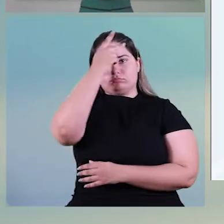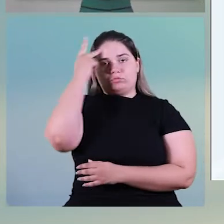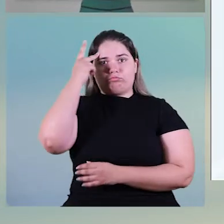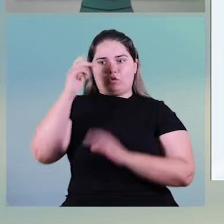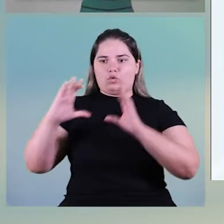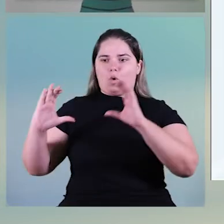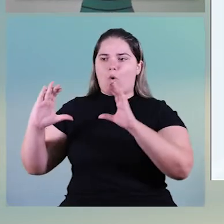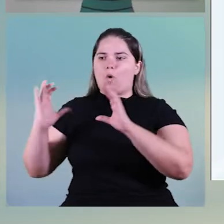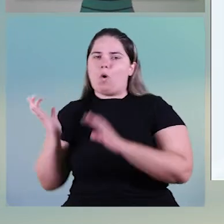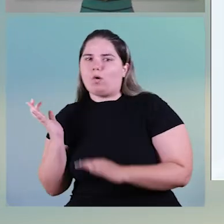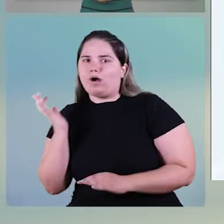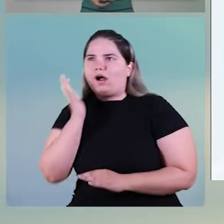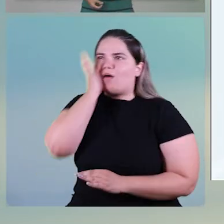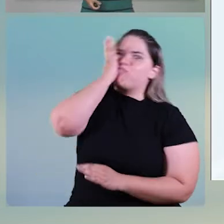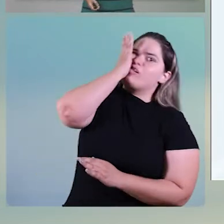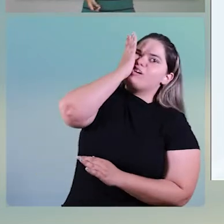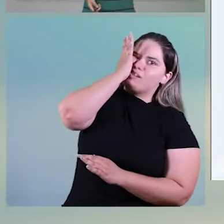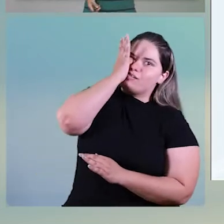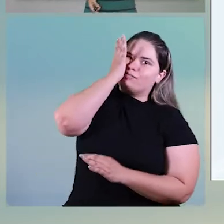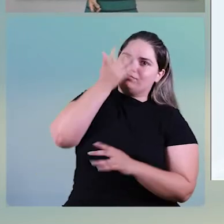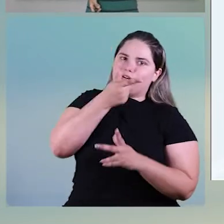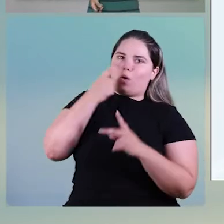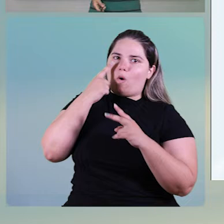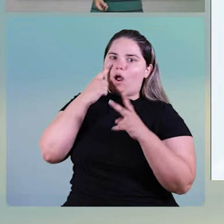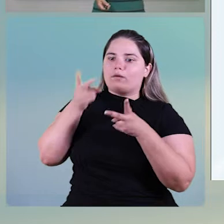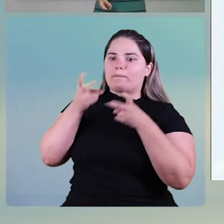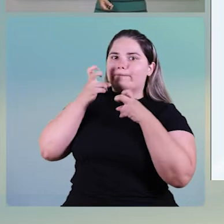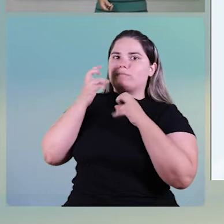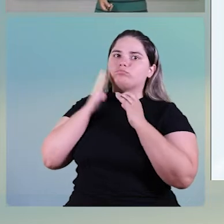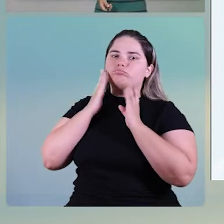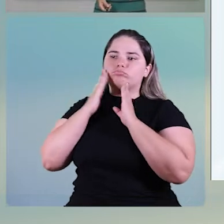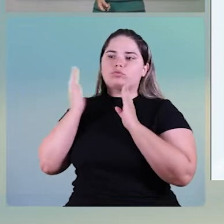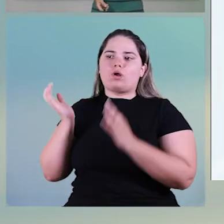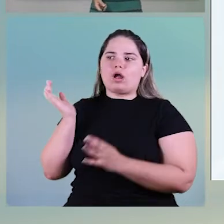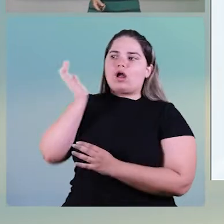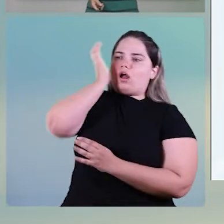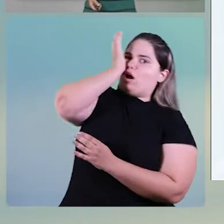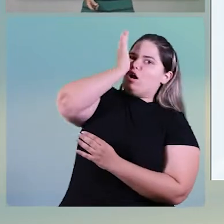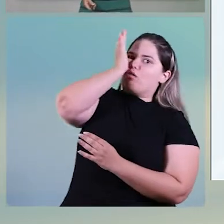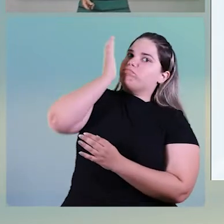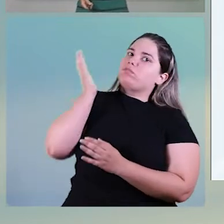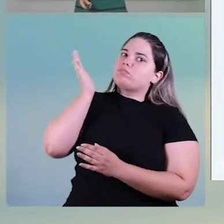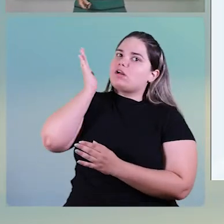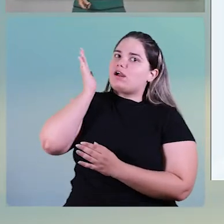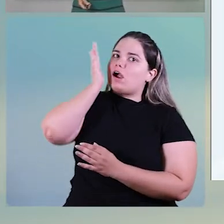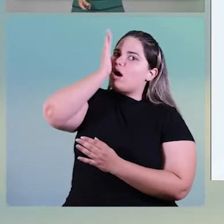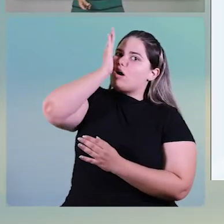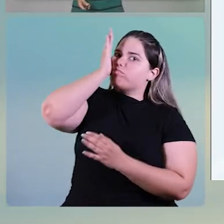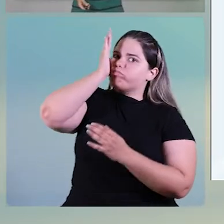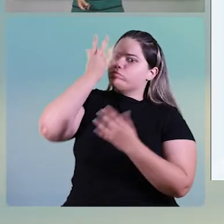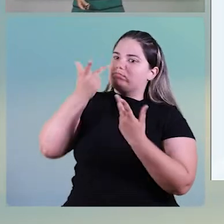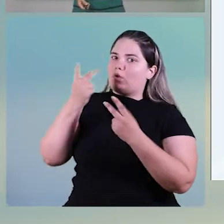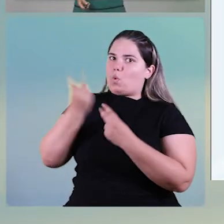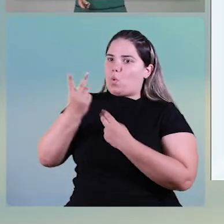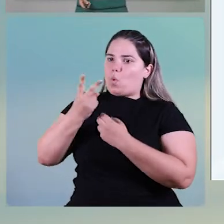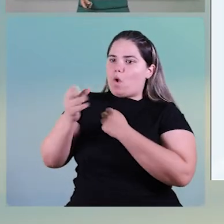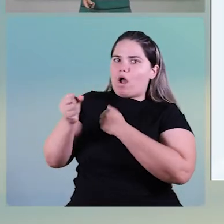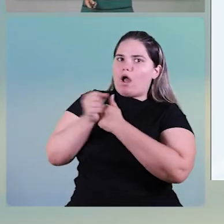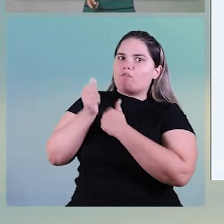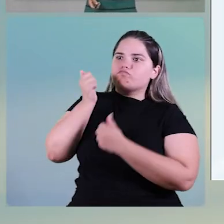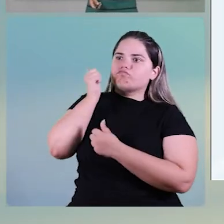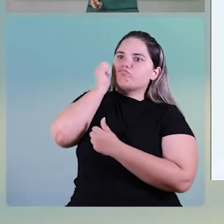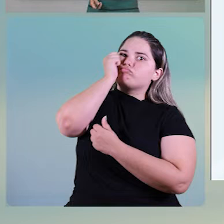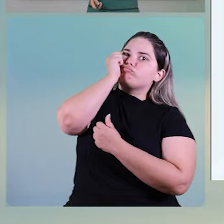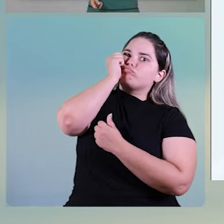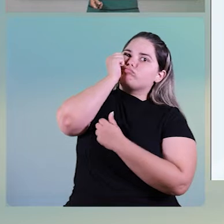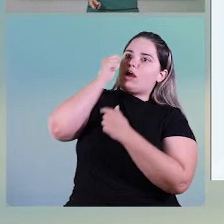cabeça por uma bola. E aí você observa que a cabeça do atleta e a bola estão ambos